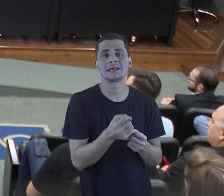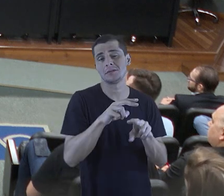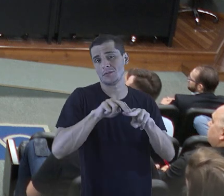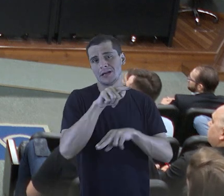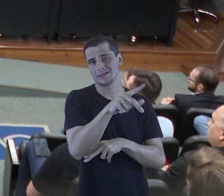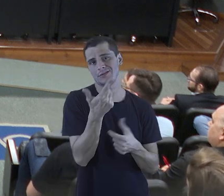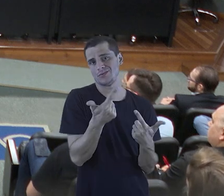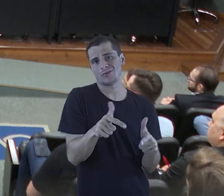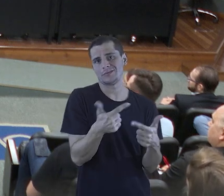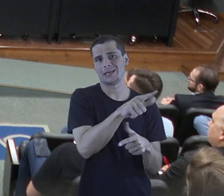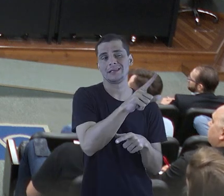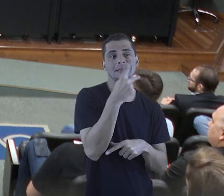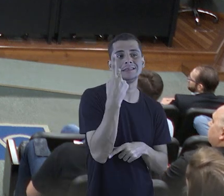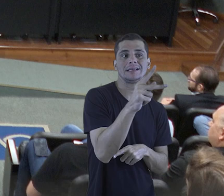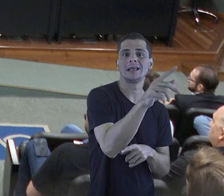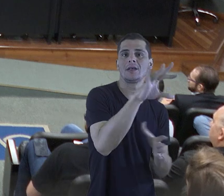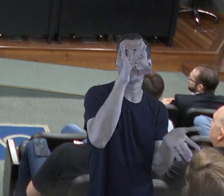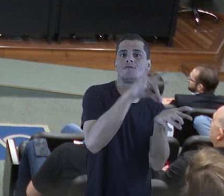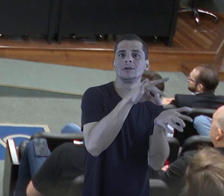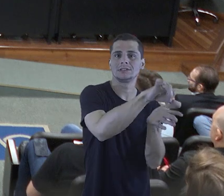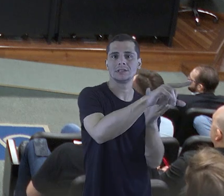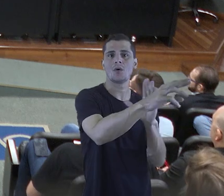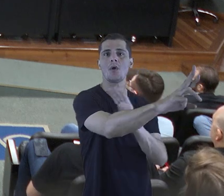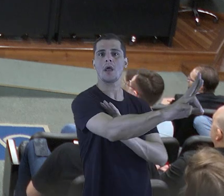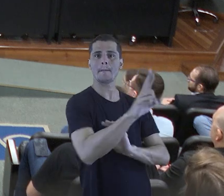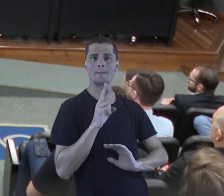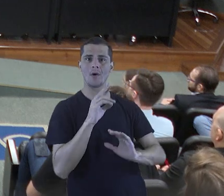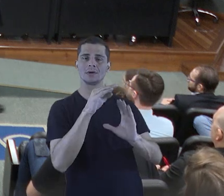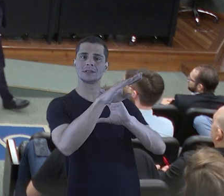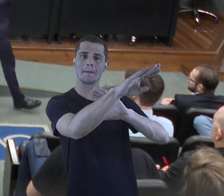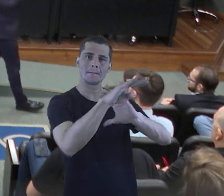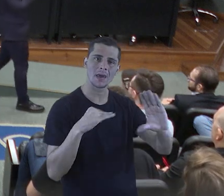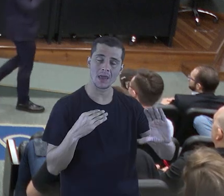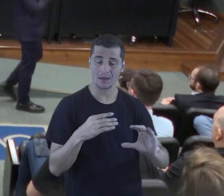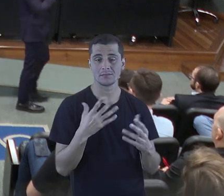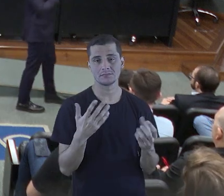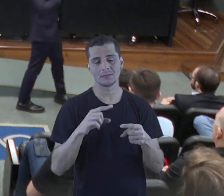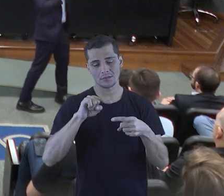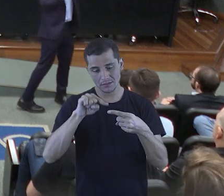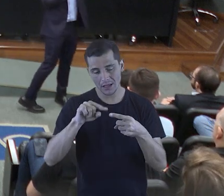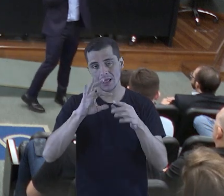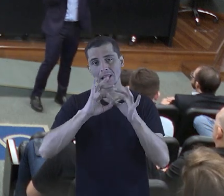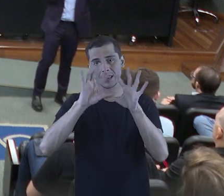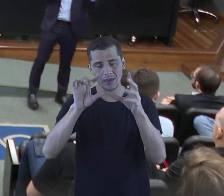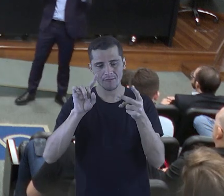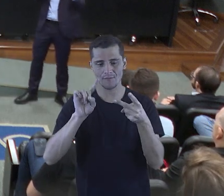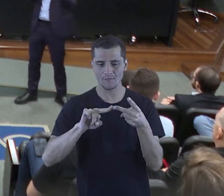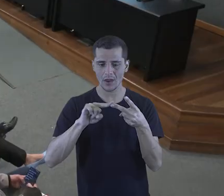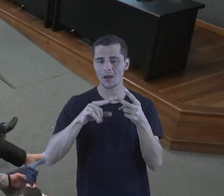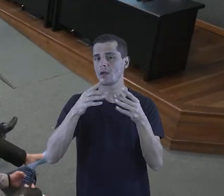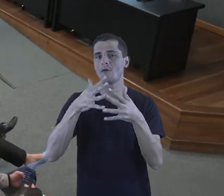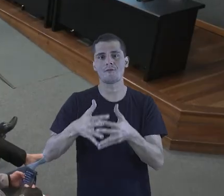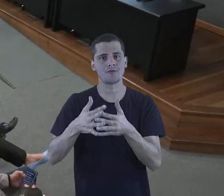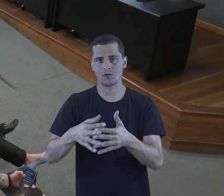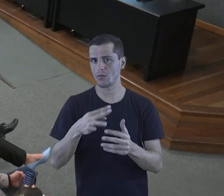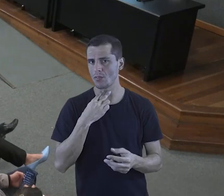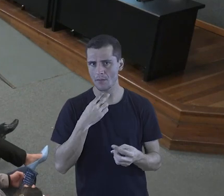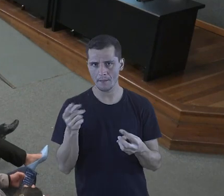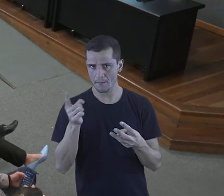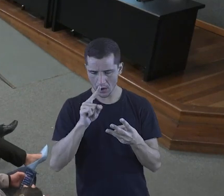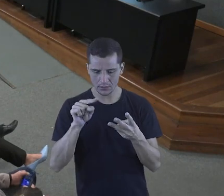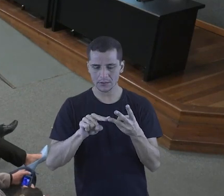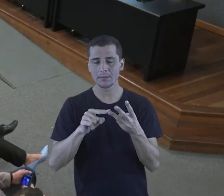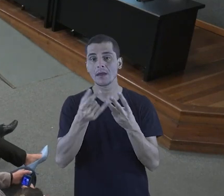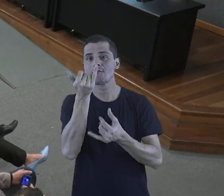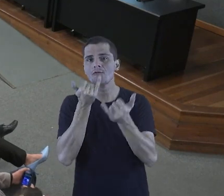Entenderam, pessoal? Porque ele é livre, inequívoco e informado. Então, tem que informar o porquê daquela característica. E, para